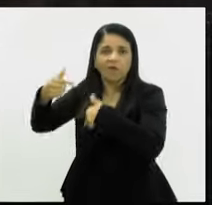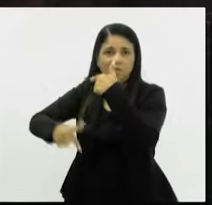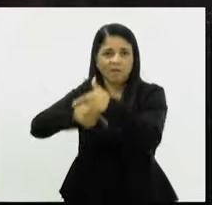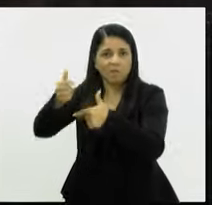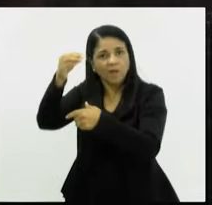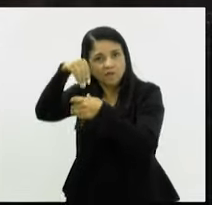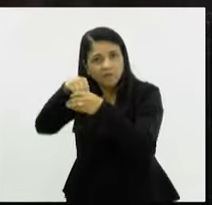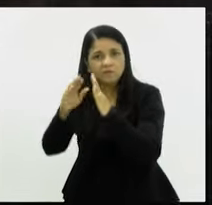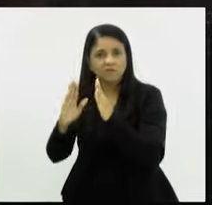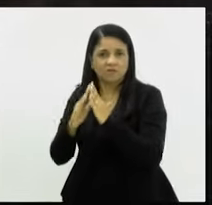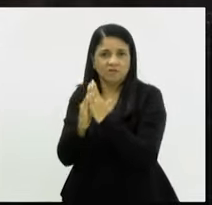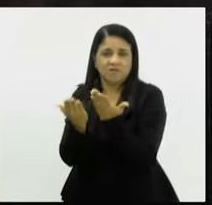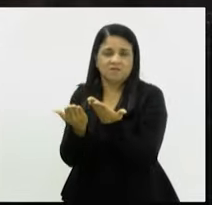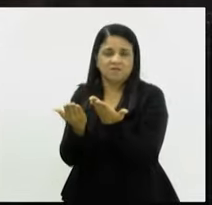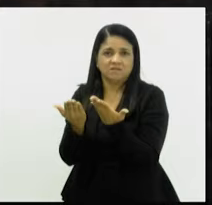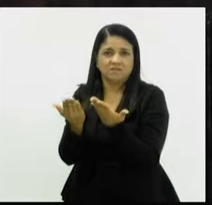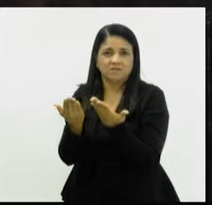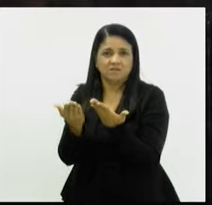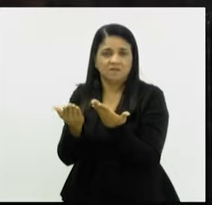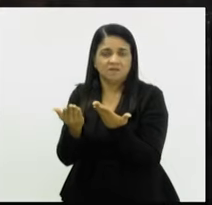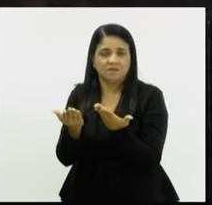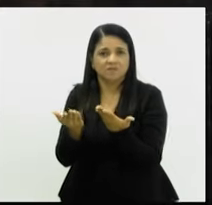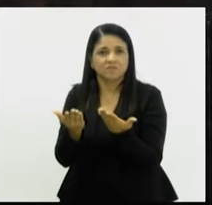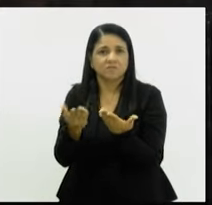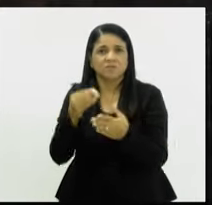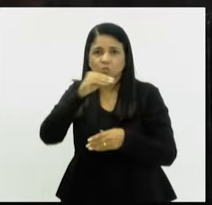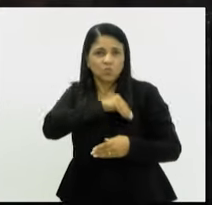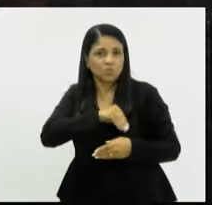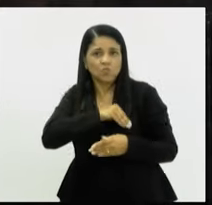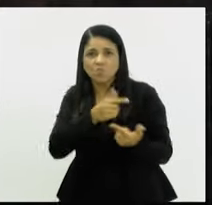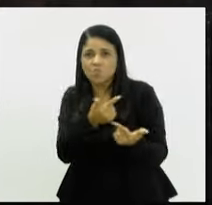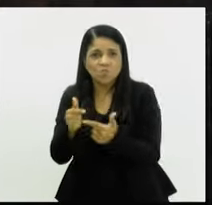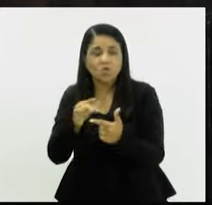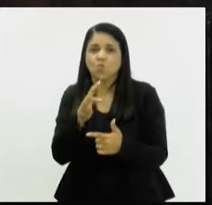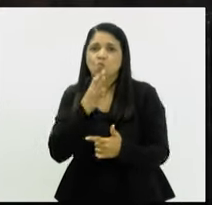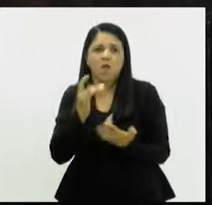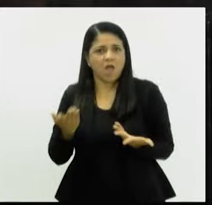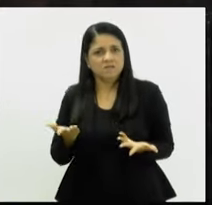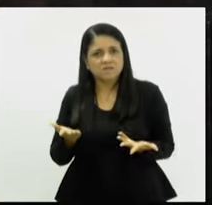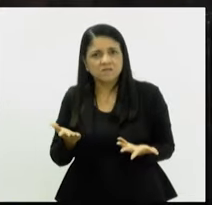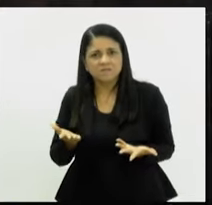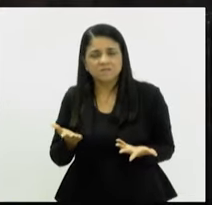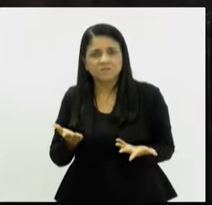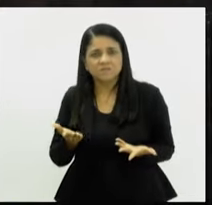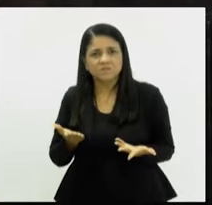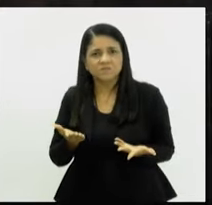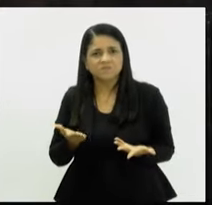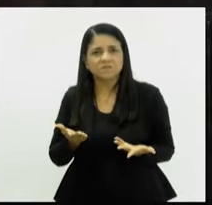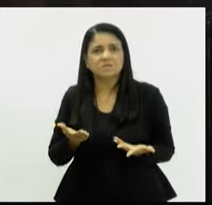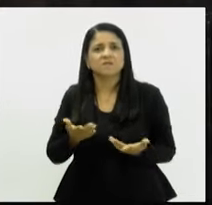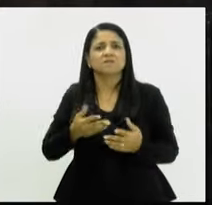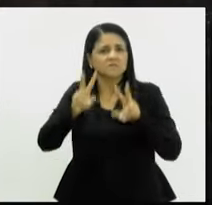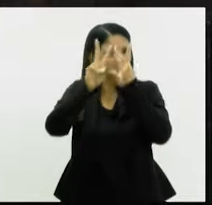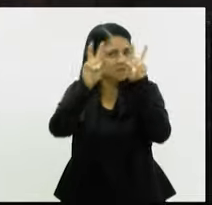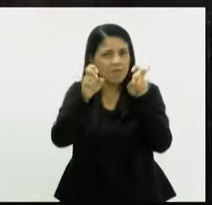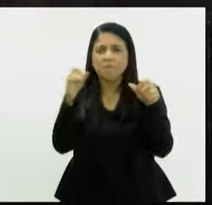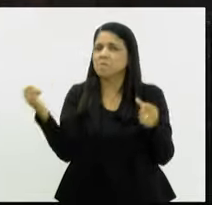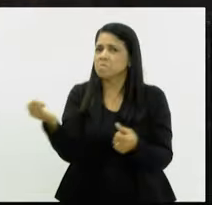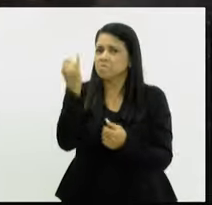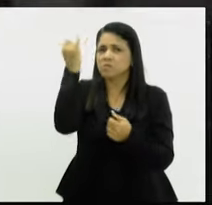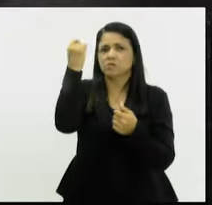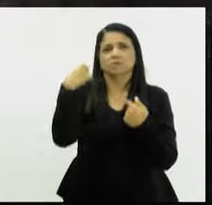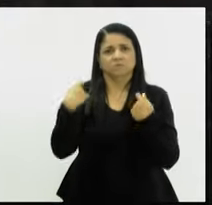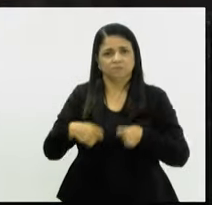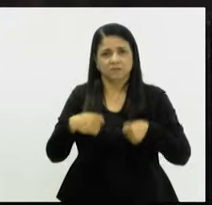trabalho dentro das suas casas, de um trabalho que não é remunerado e que não é reconhecido. Então, esse tema é mais que pertinente, ele é